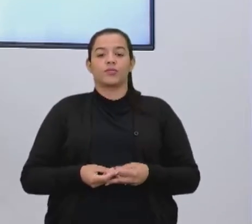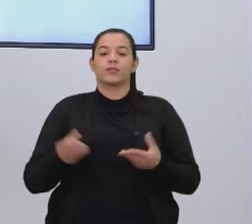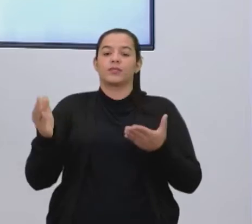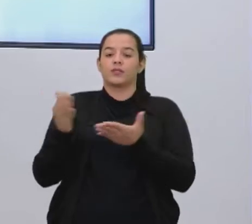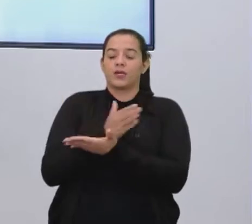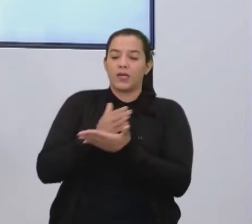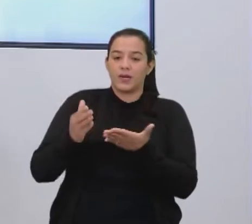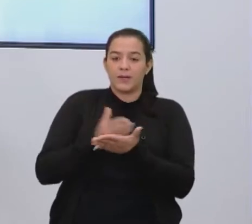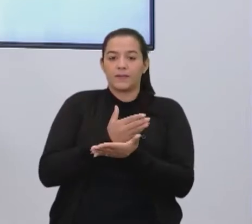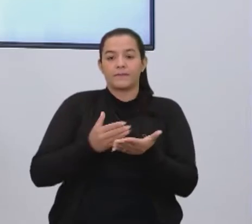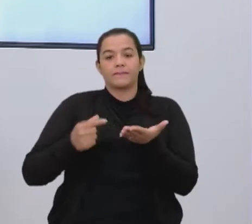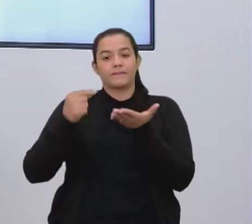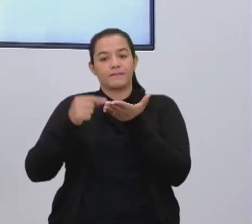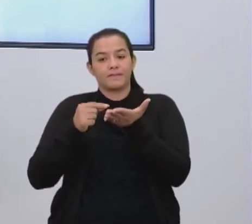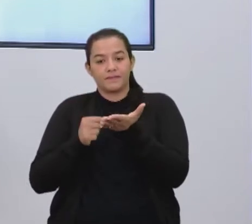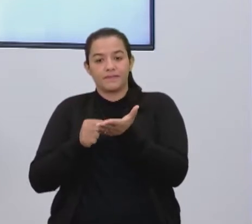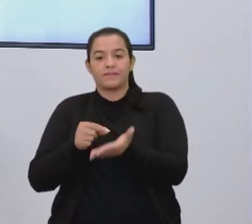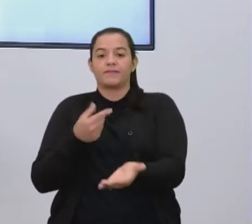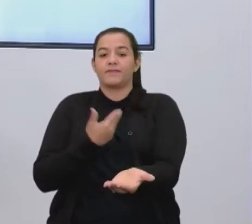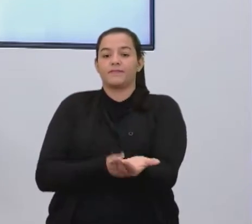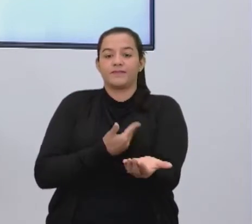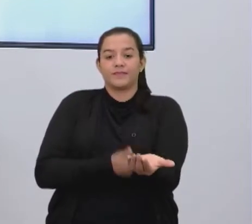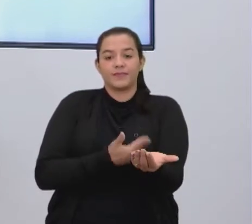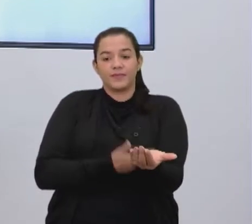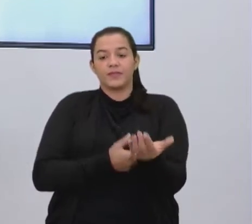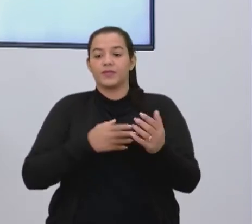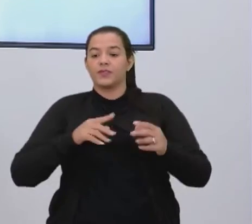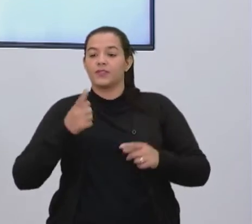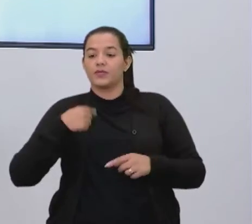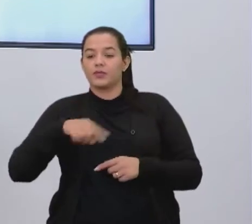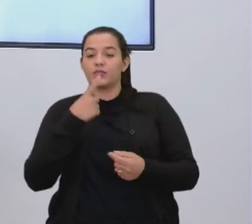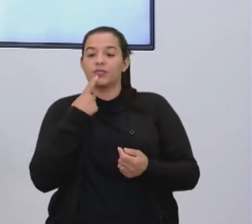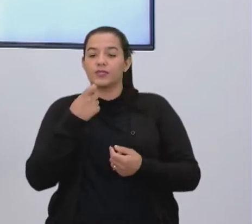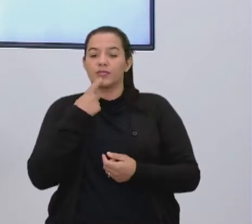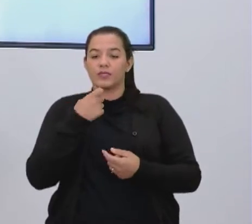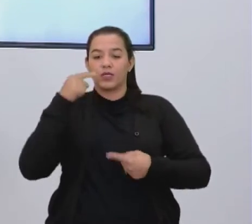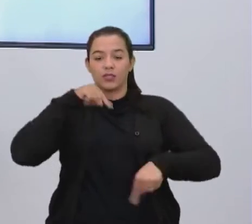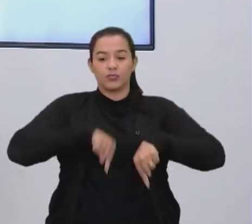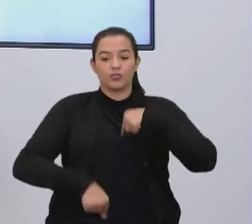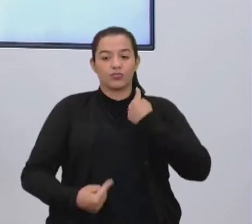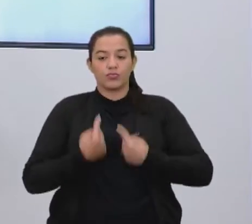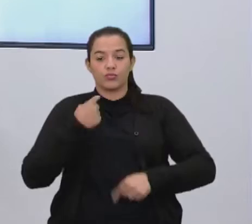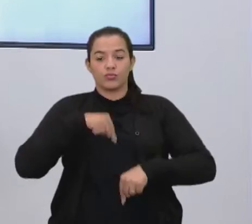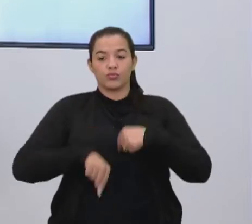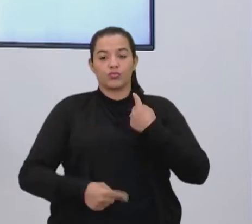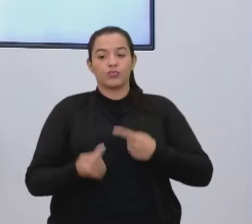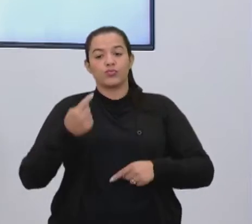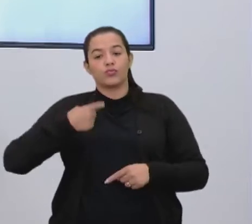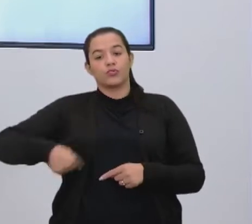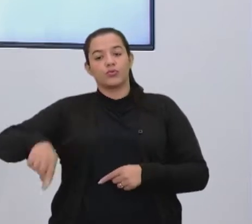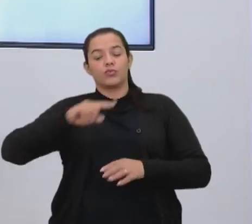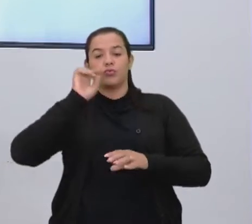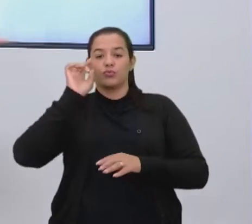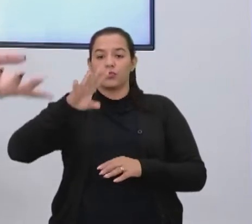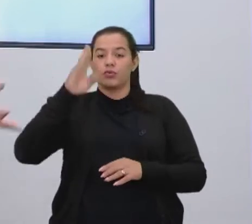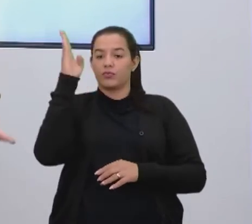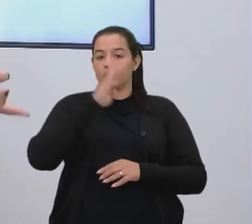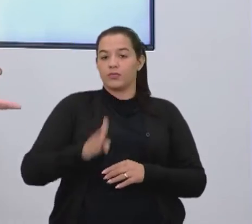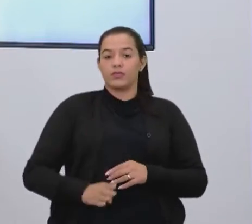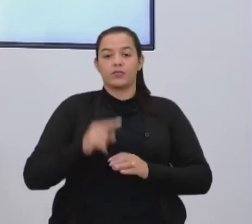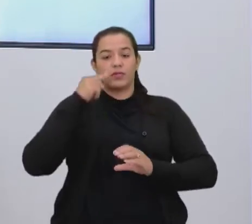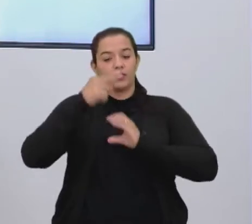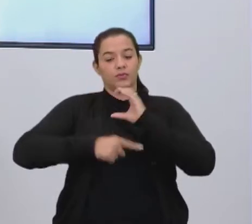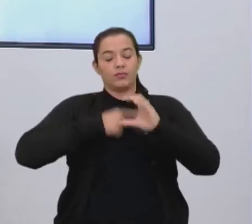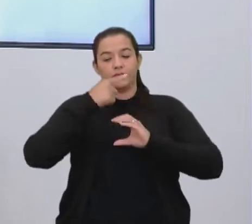microplásticos na corrente sanguínea de seres humanos, e é muito importante que, tipo, não é só no Brasil, é um fenômeno, nesse caso, meio que